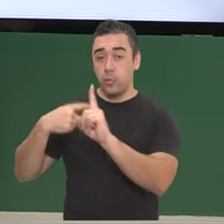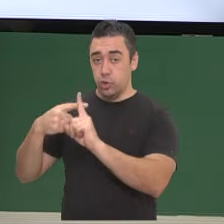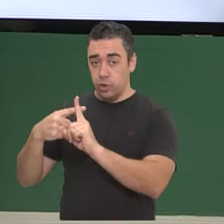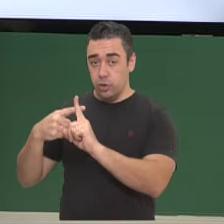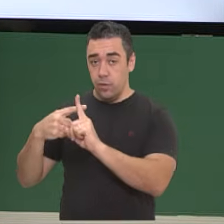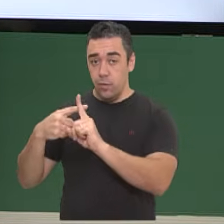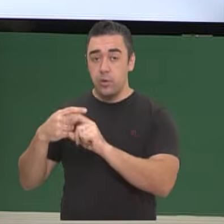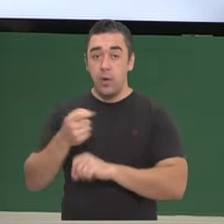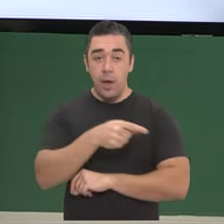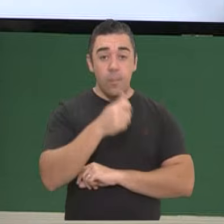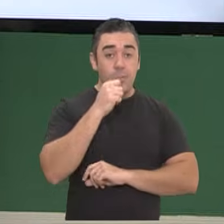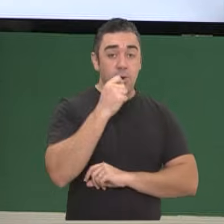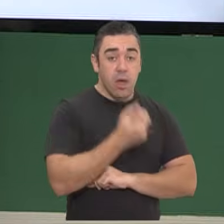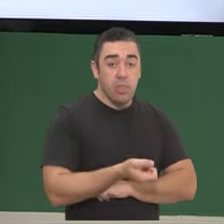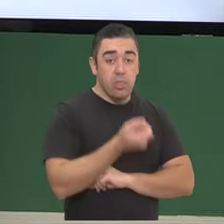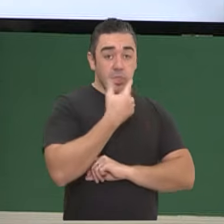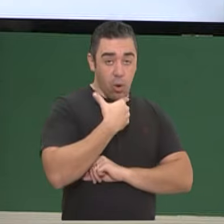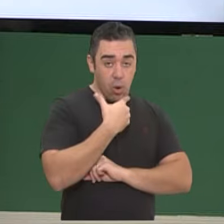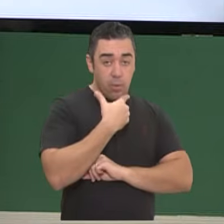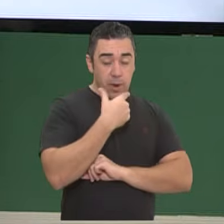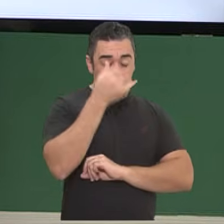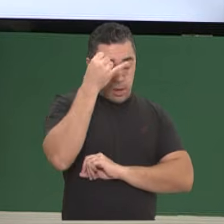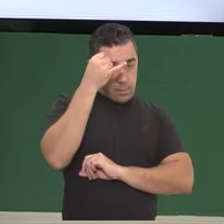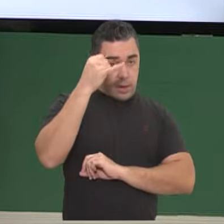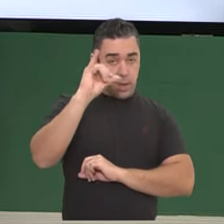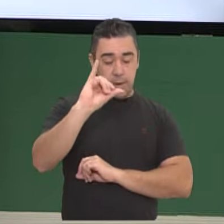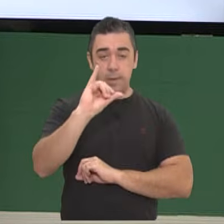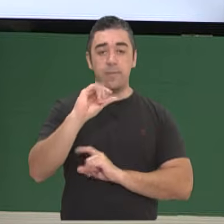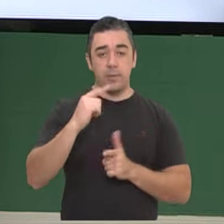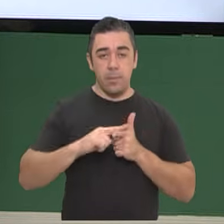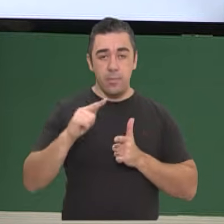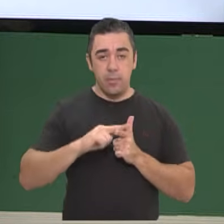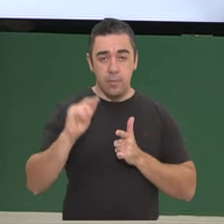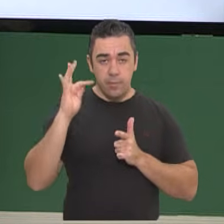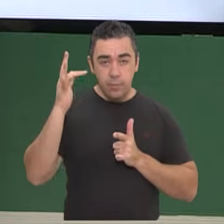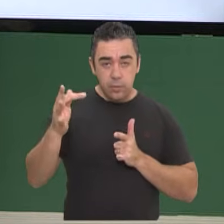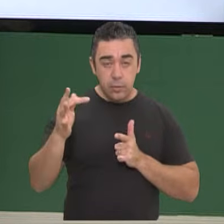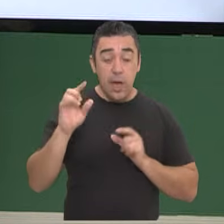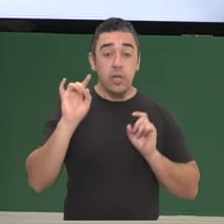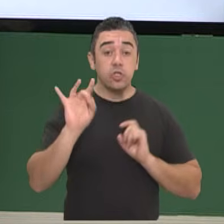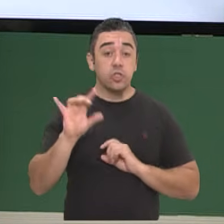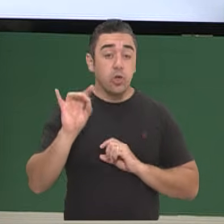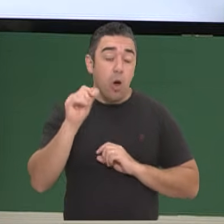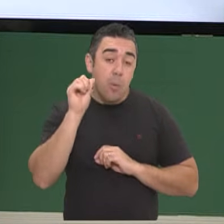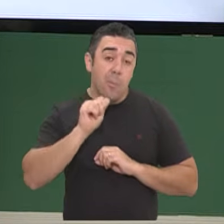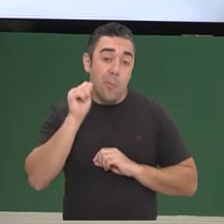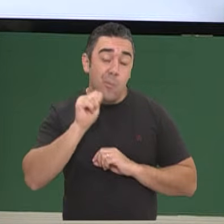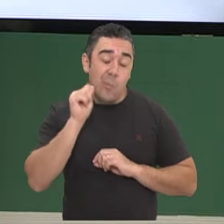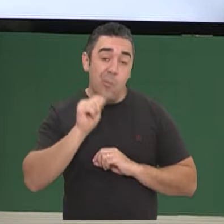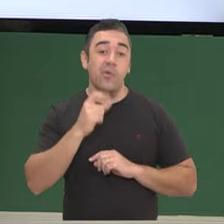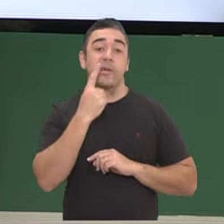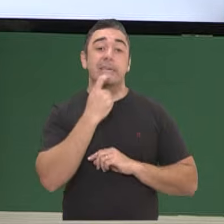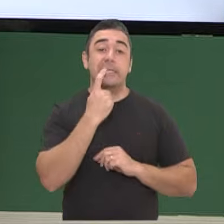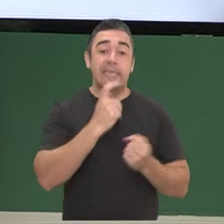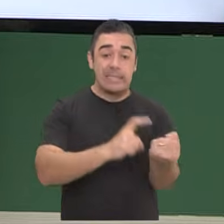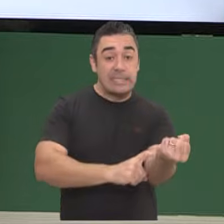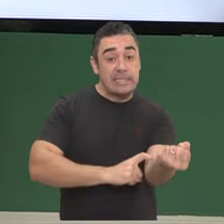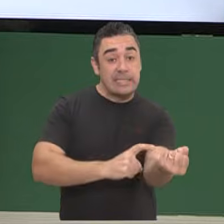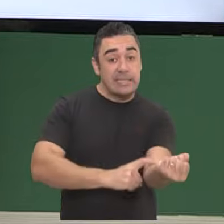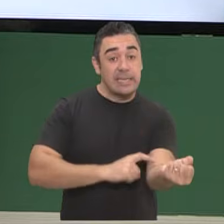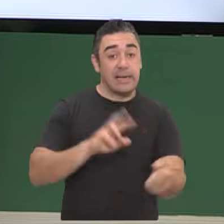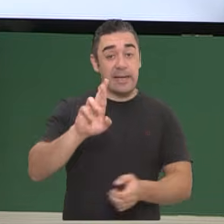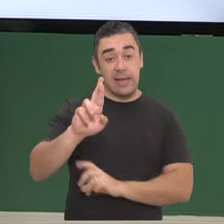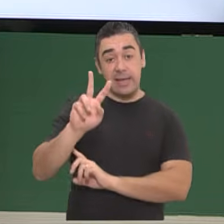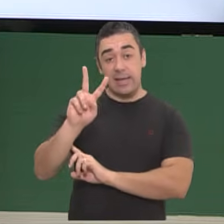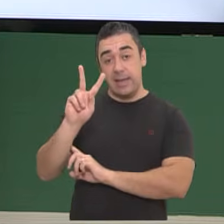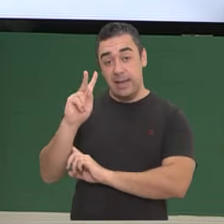importante, gente. Só quem precisa dessa medicação são as gestantes, né, com RH negativo. Quem é positivo não